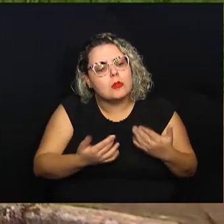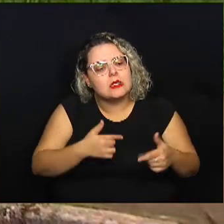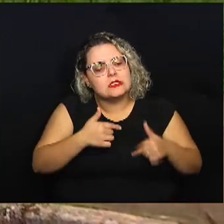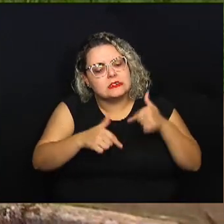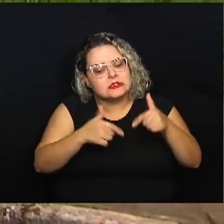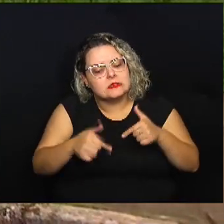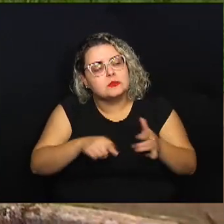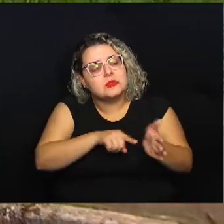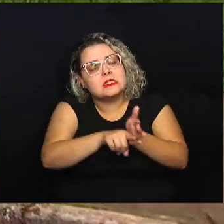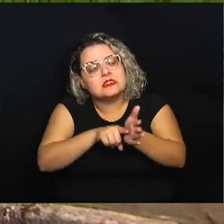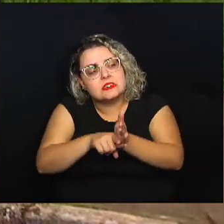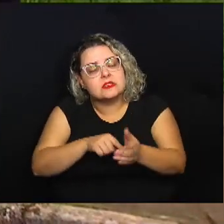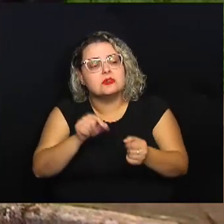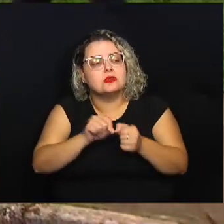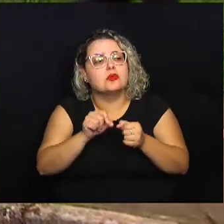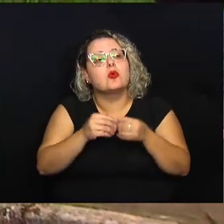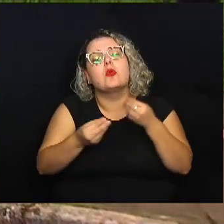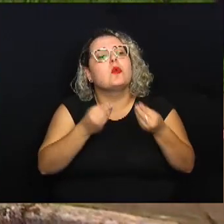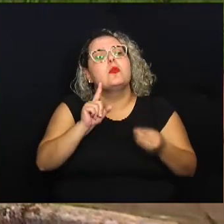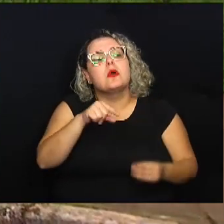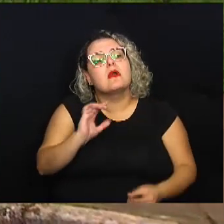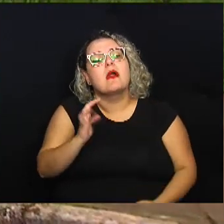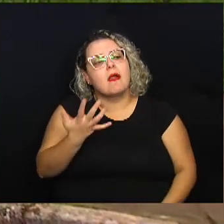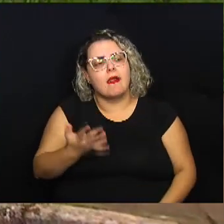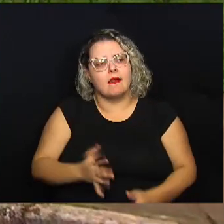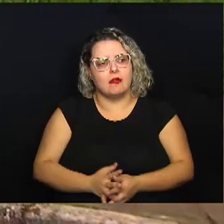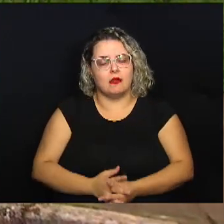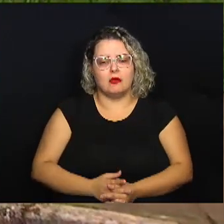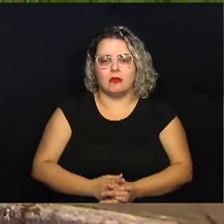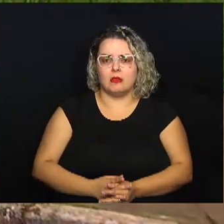nessa pesquisa que você faz, nessa oficina.